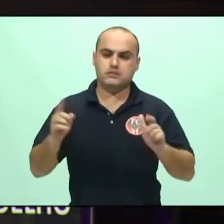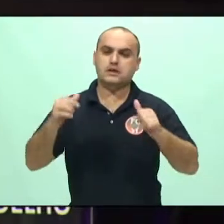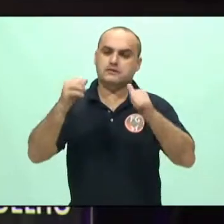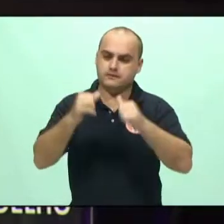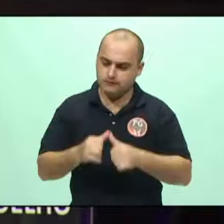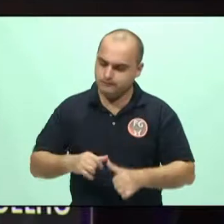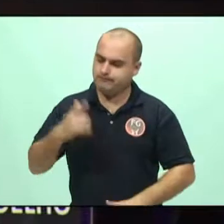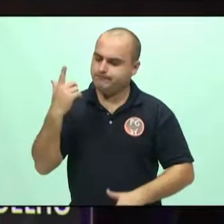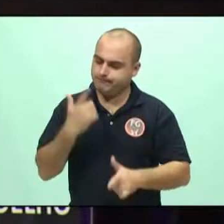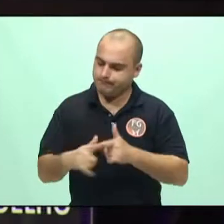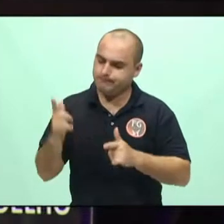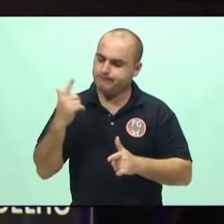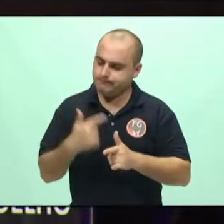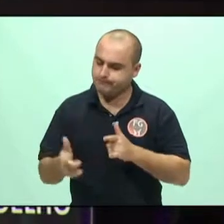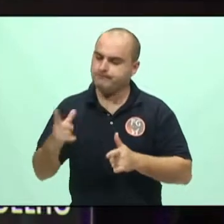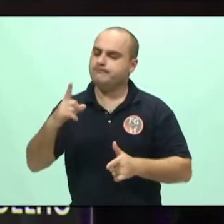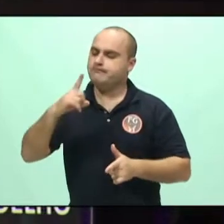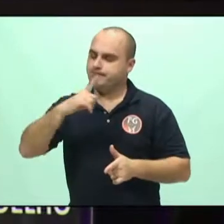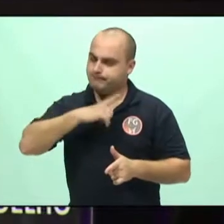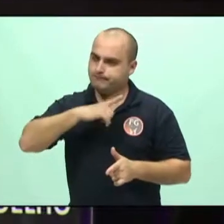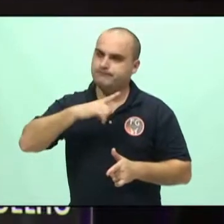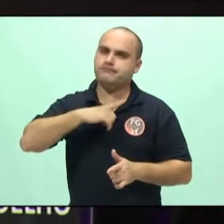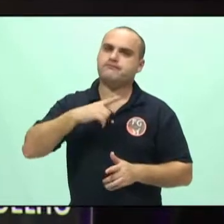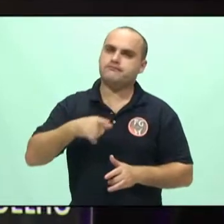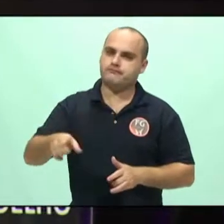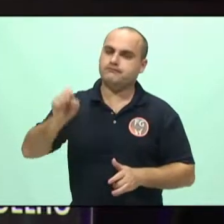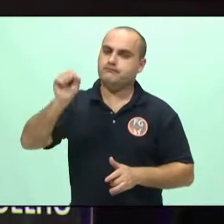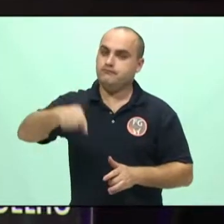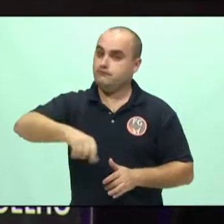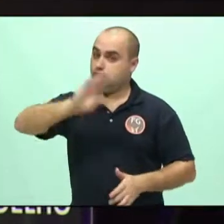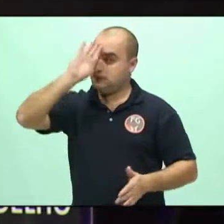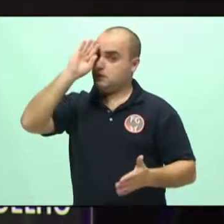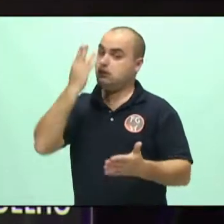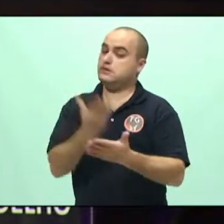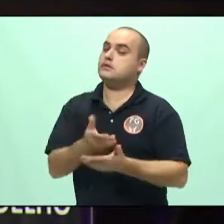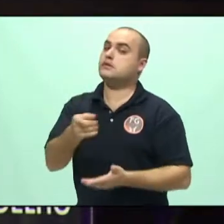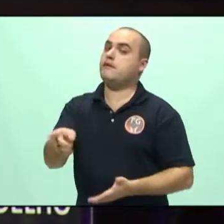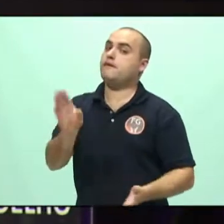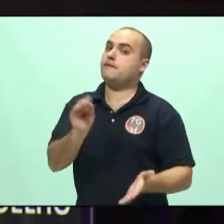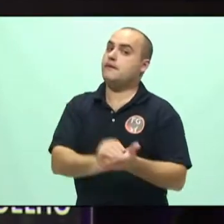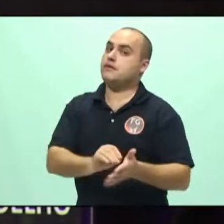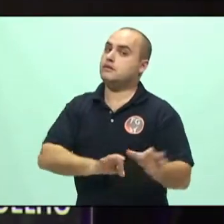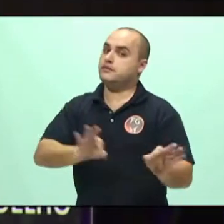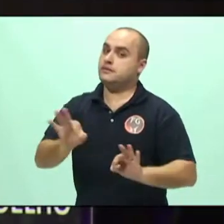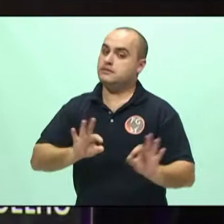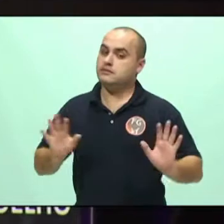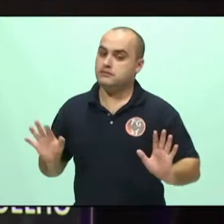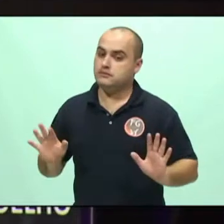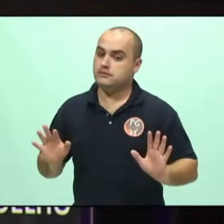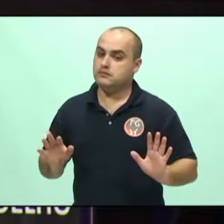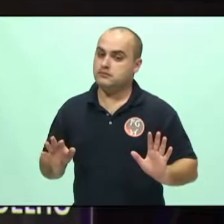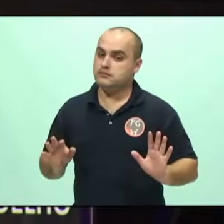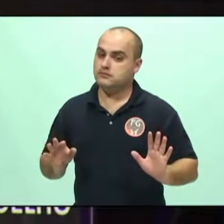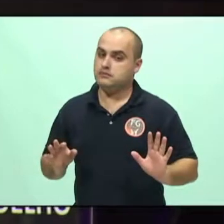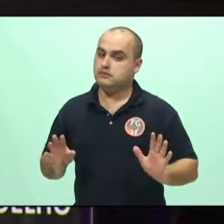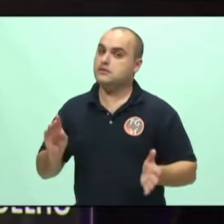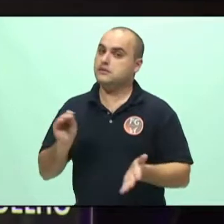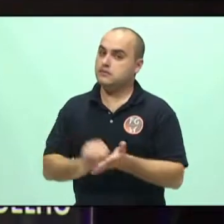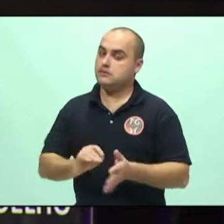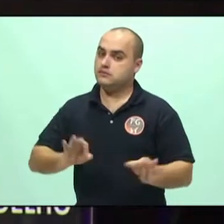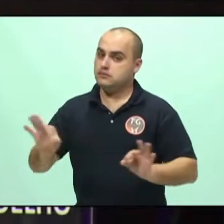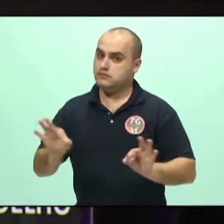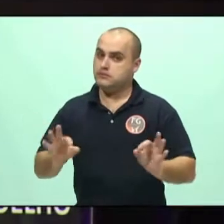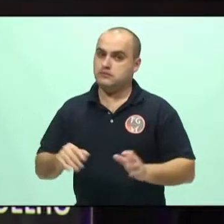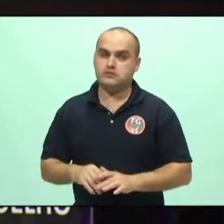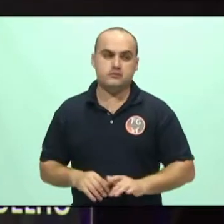caos ficam verdadeiro caos e eu acredito que seja falta de planejamento vai me desculpar mas é o meu modo de ver